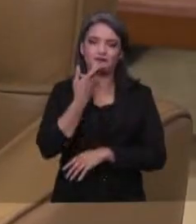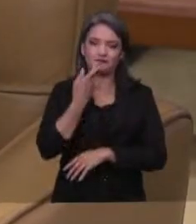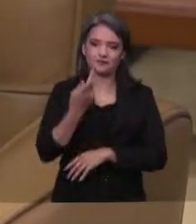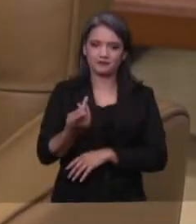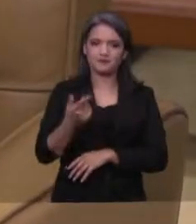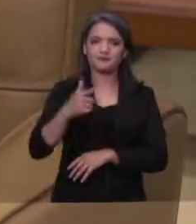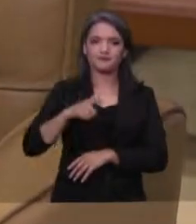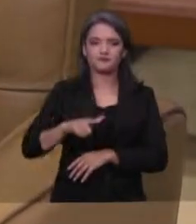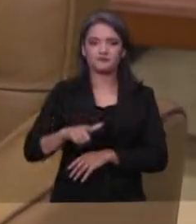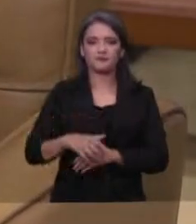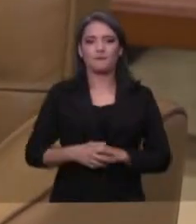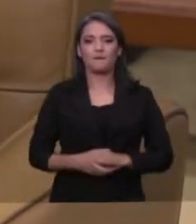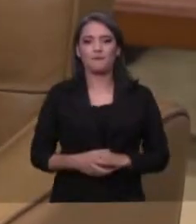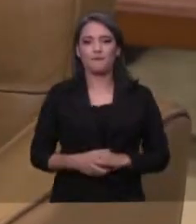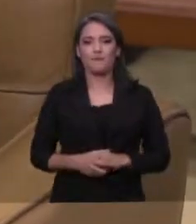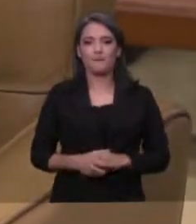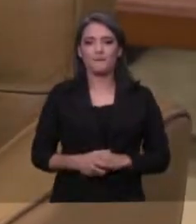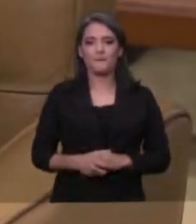palavras iniciais.